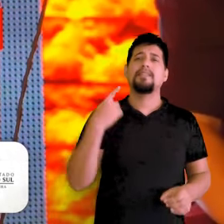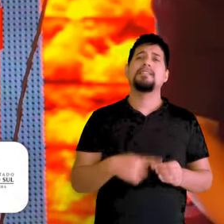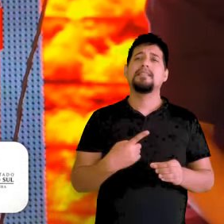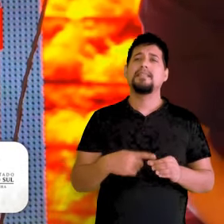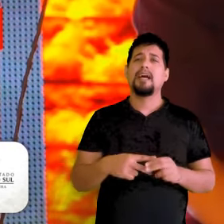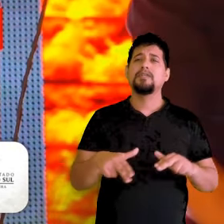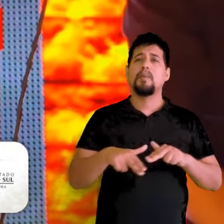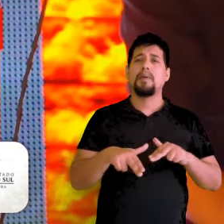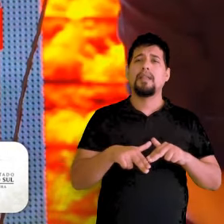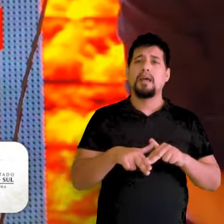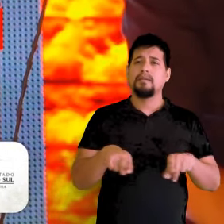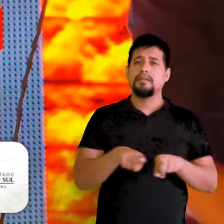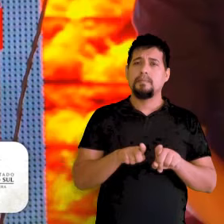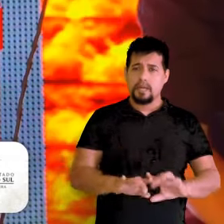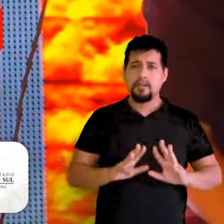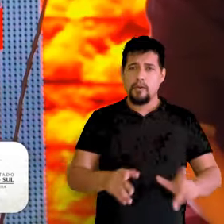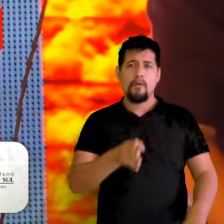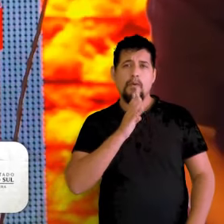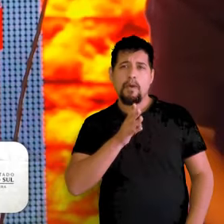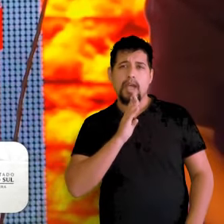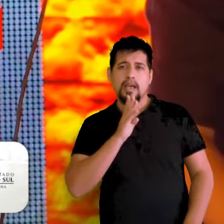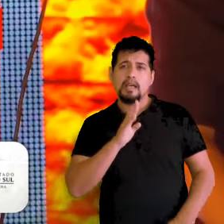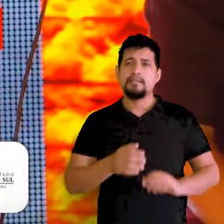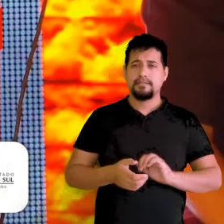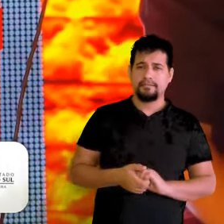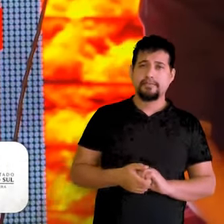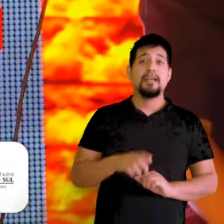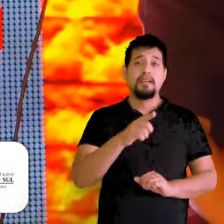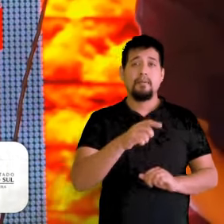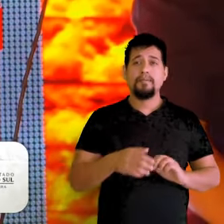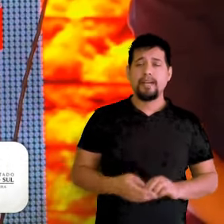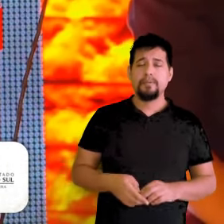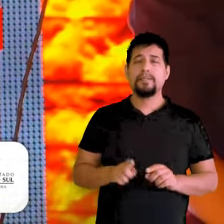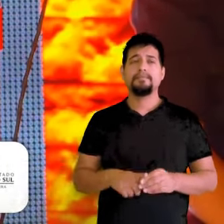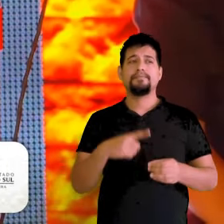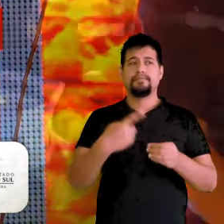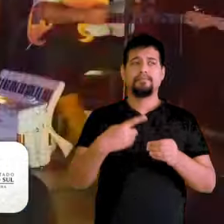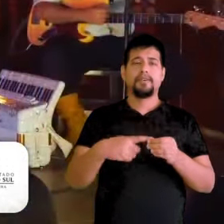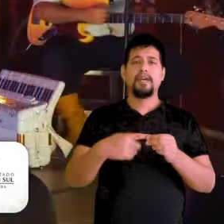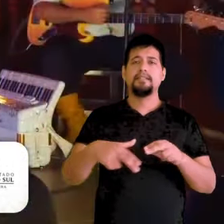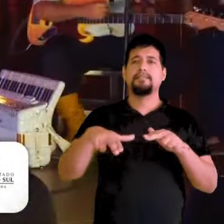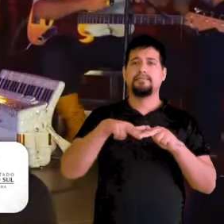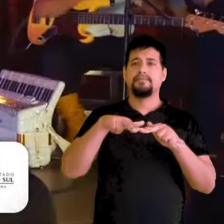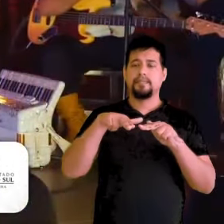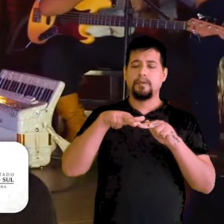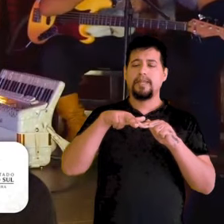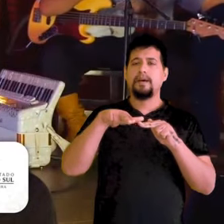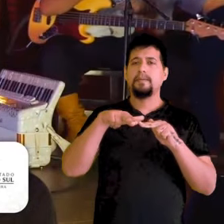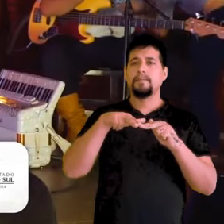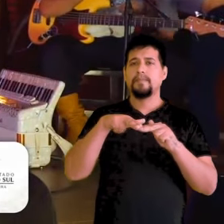lá de Blumenau, de Indaial, os amigos da Bailanta, Edson Melo, você conhece os amigos da Bailanta? Opa, lá de Blumenau, né? Blumenau e